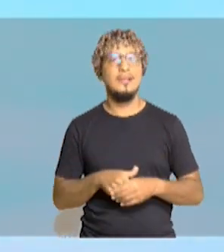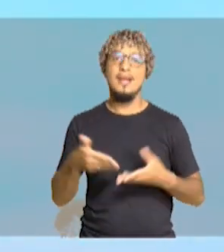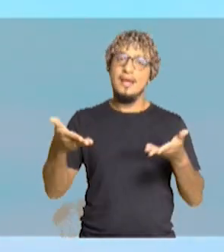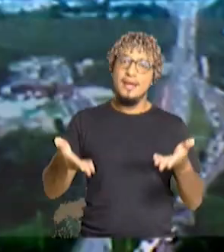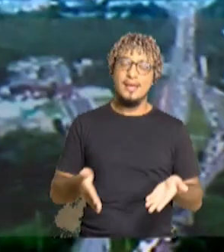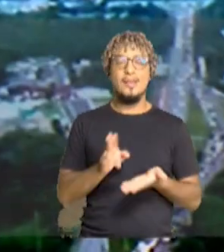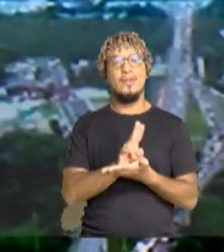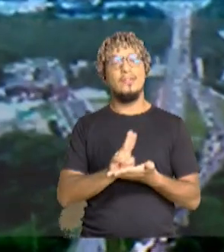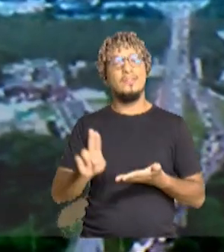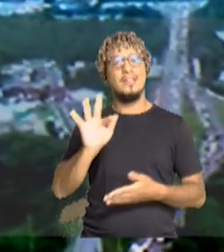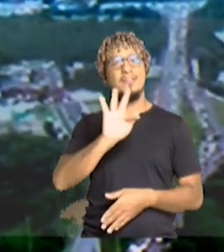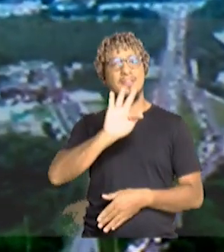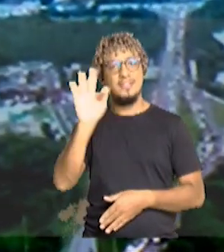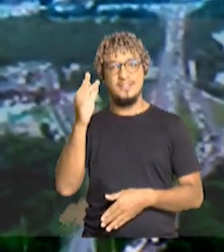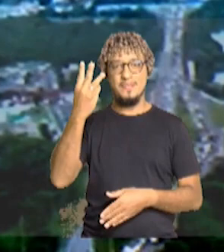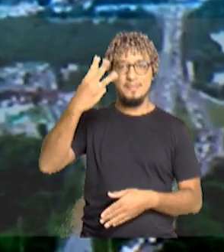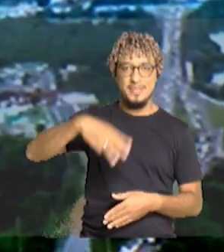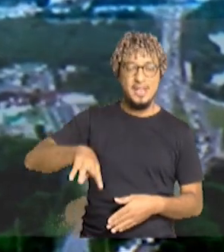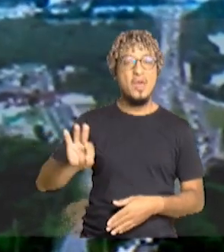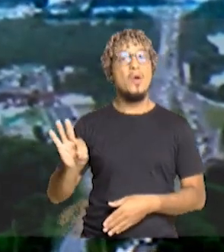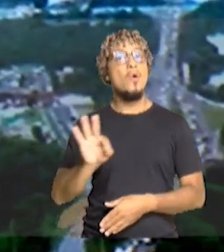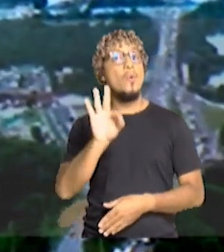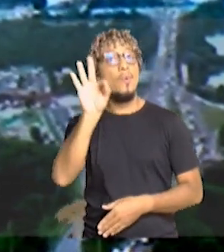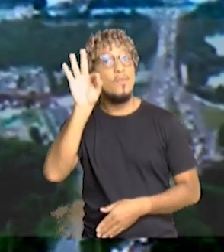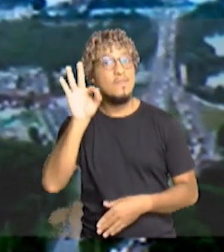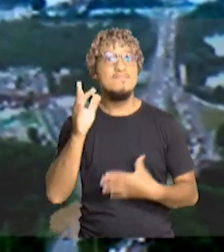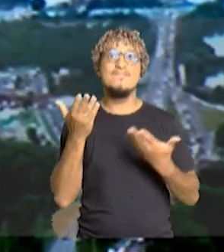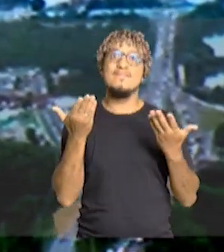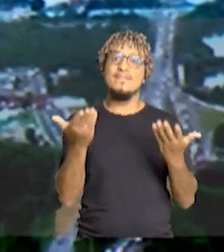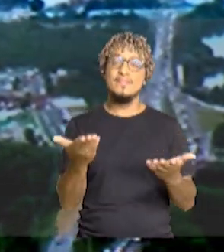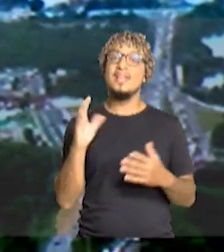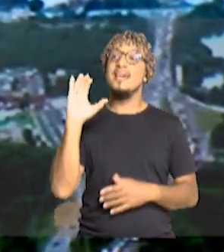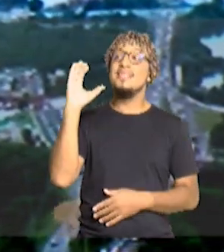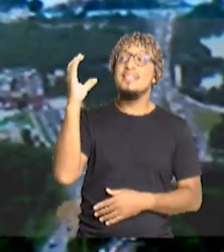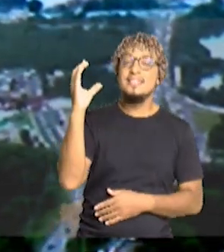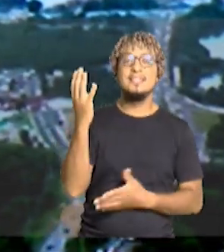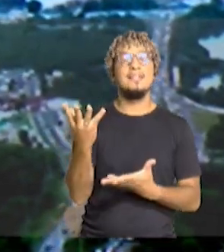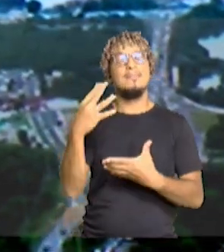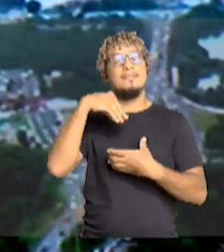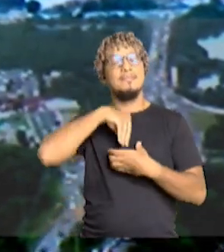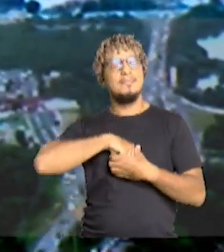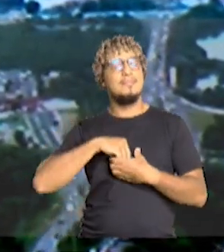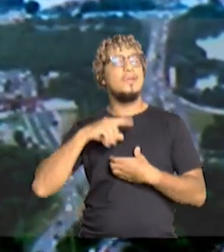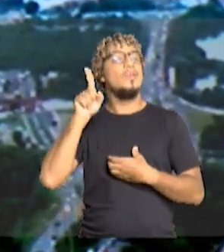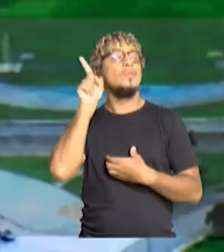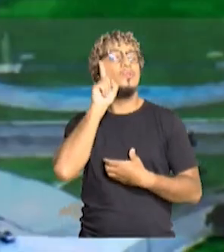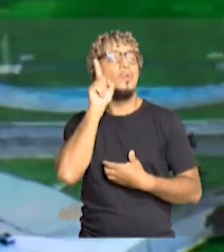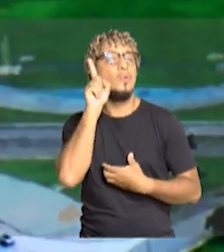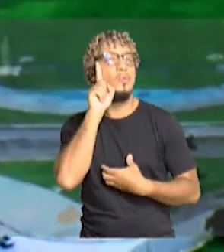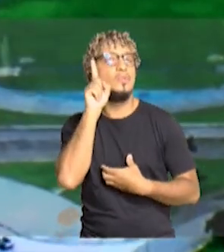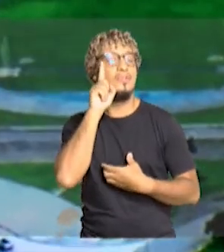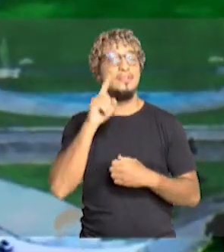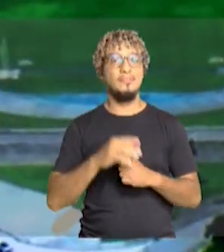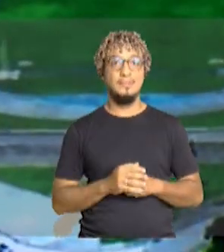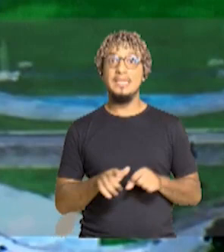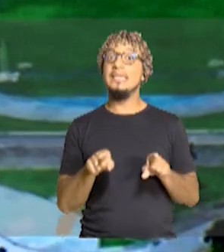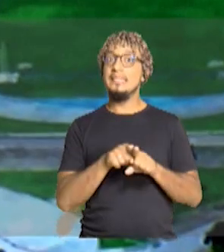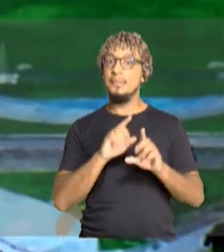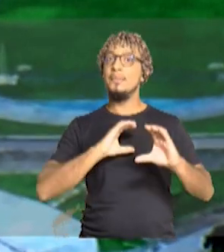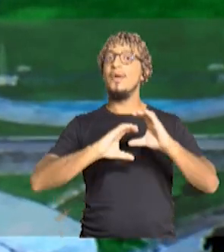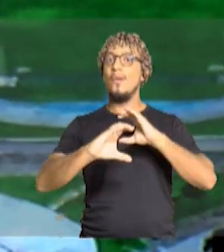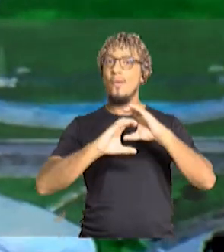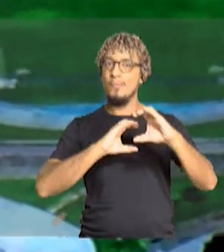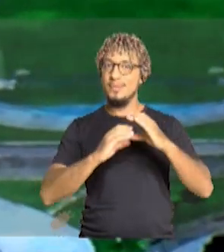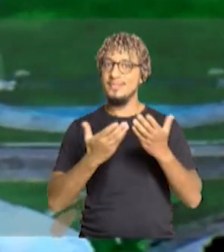Universidade Federal do Maranhão a UFMA e quando a gente fala em ciência ela está presente no nosso dia a dia no nosso cotidiano e também na